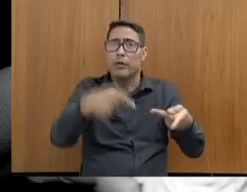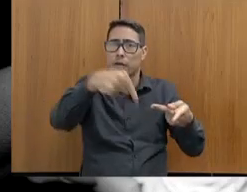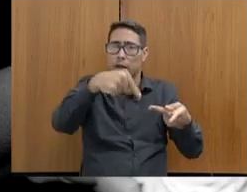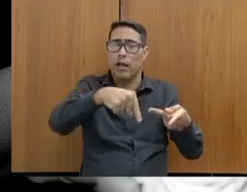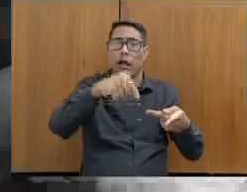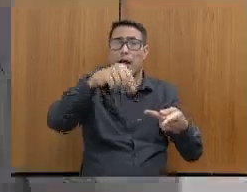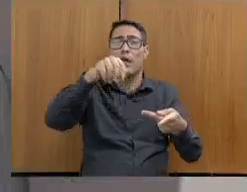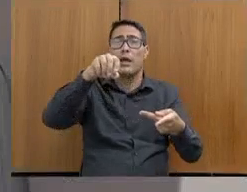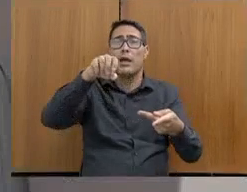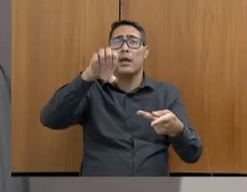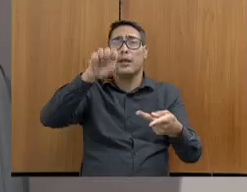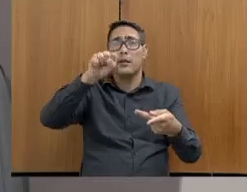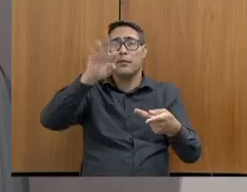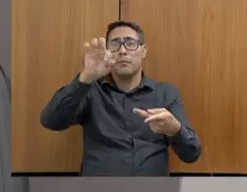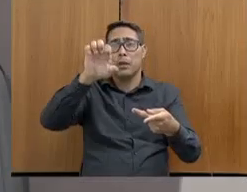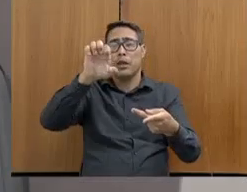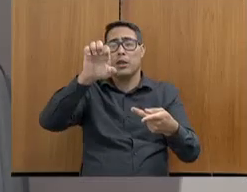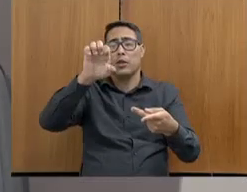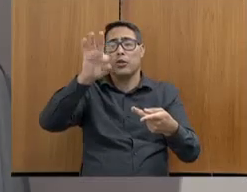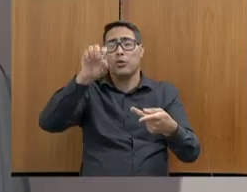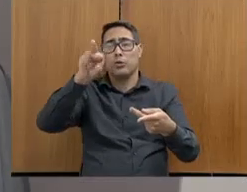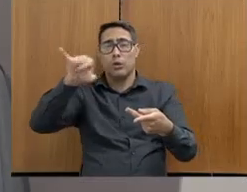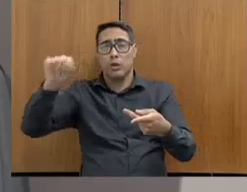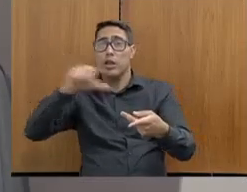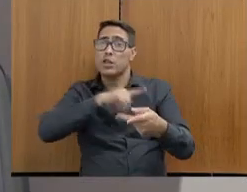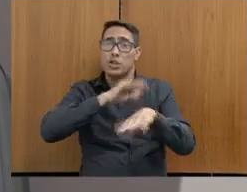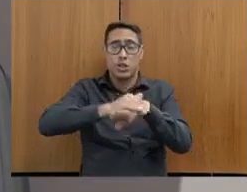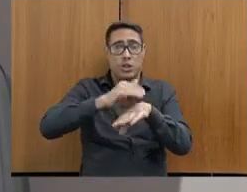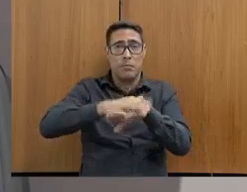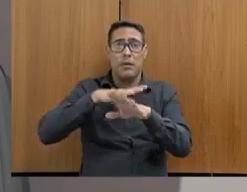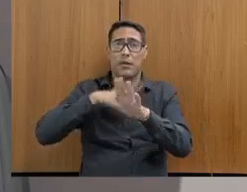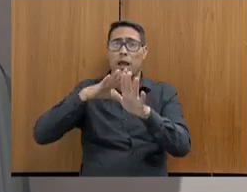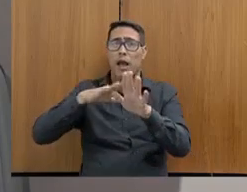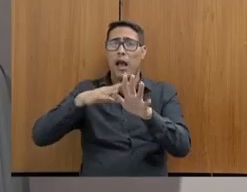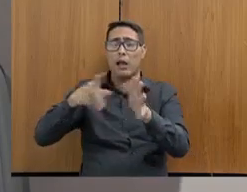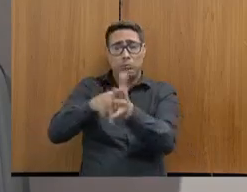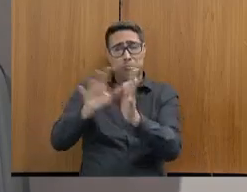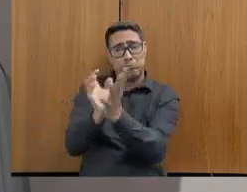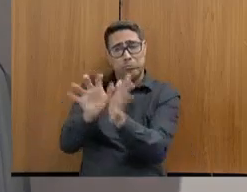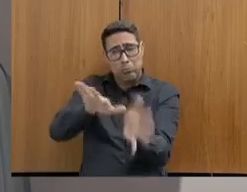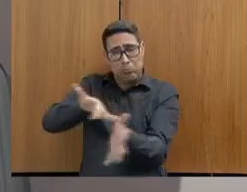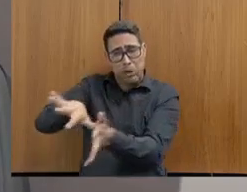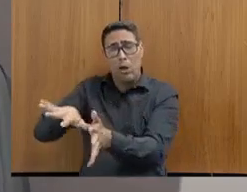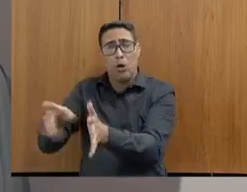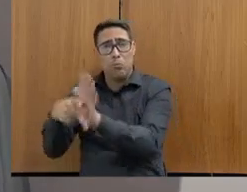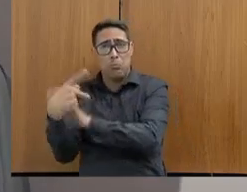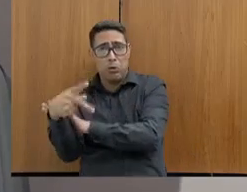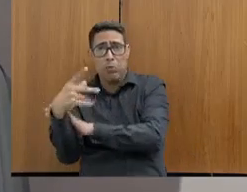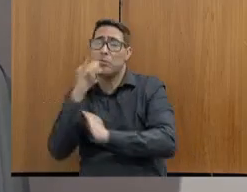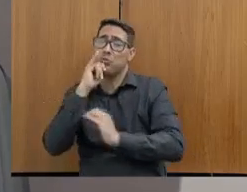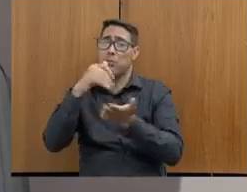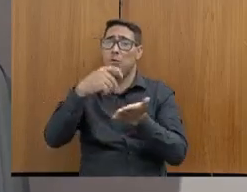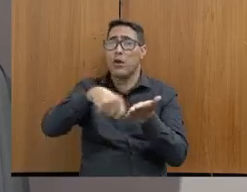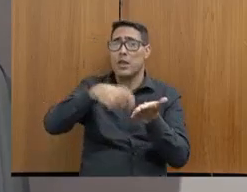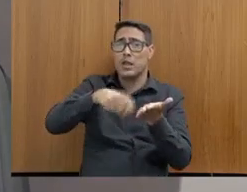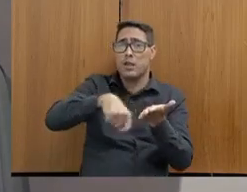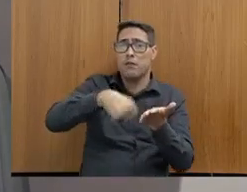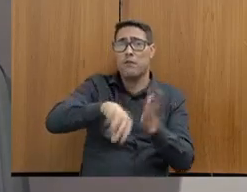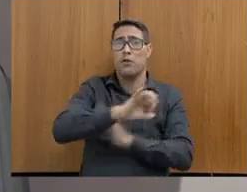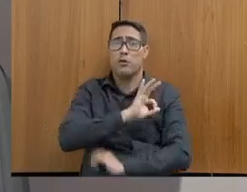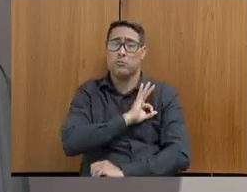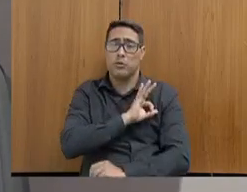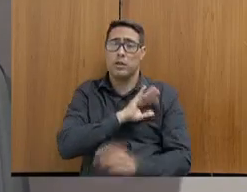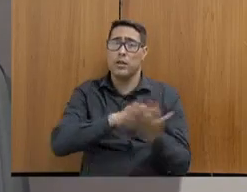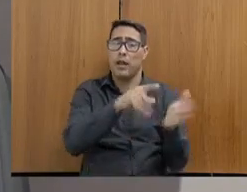está se voltando à carreira própria carreira de escrivão de polícia está escritoria de investigadores aos